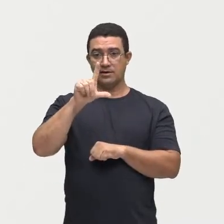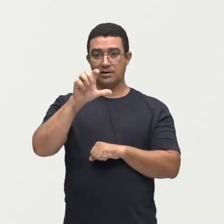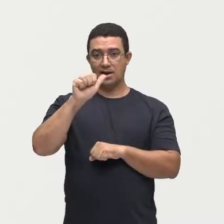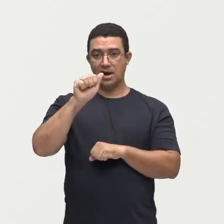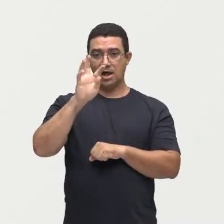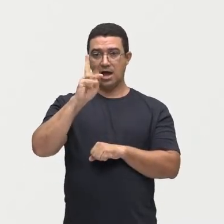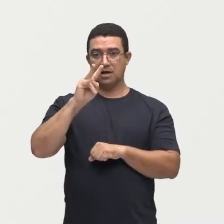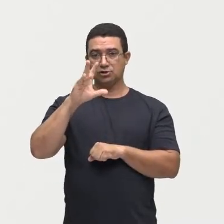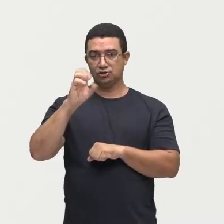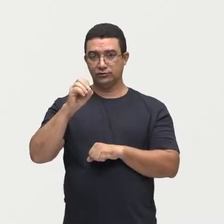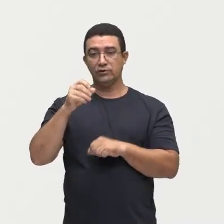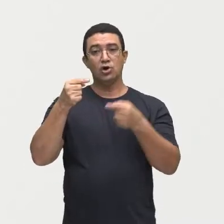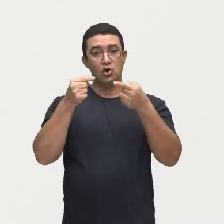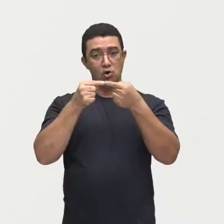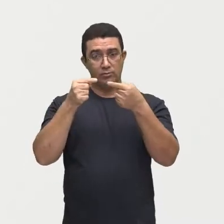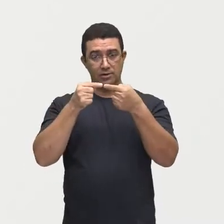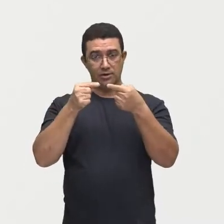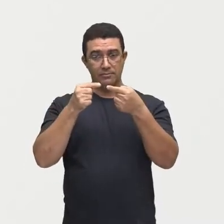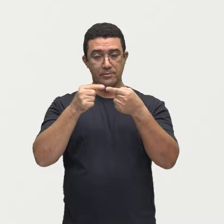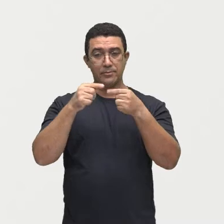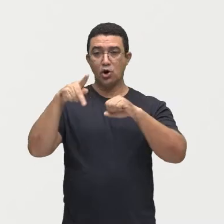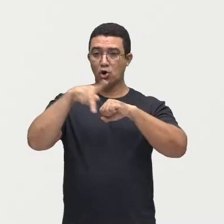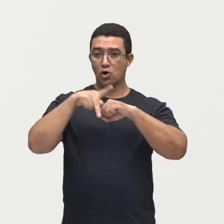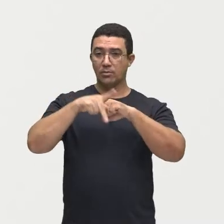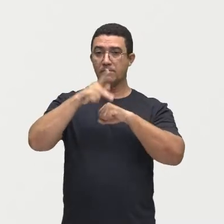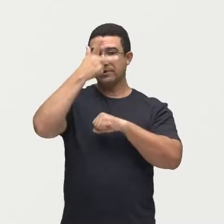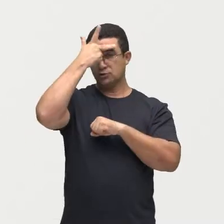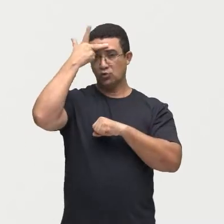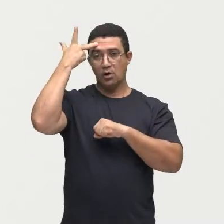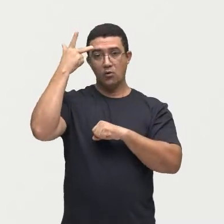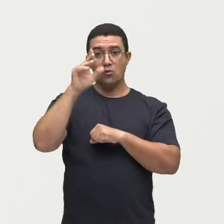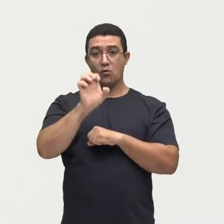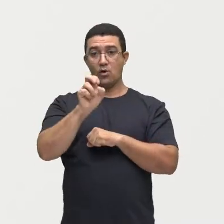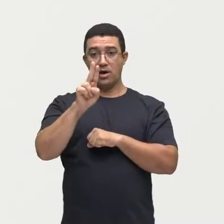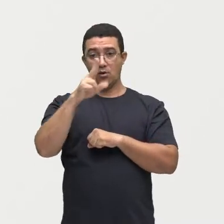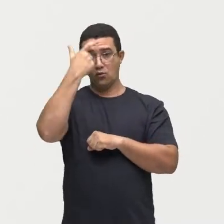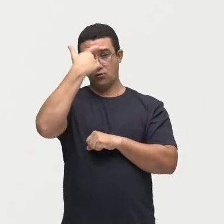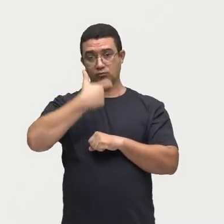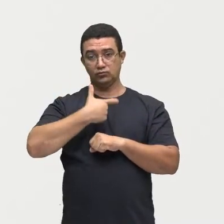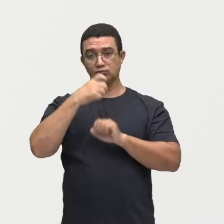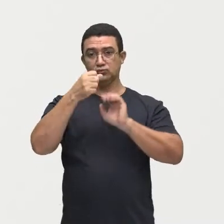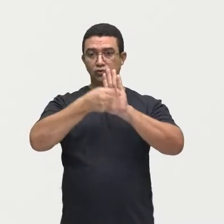pronome pessoal eu, que é o sujeito.